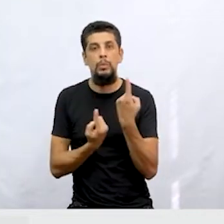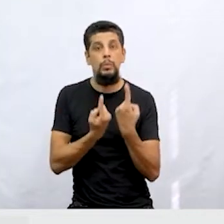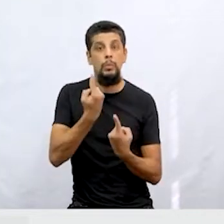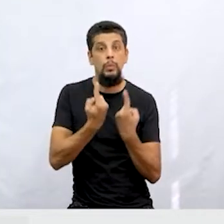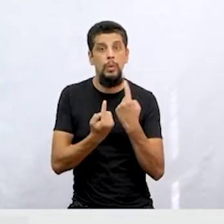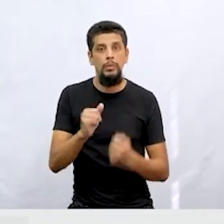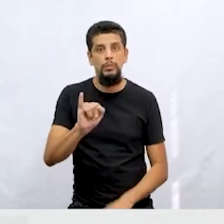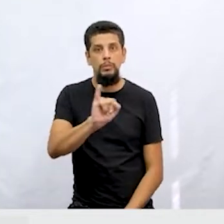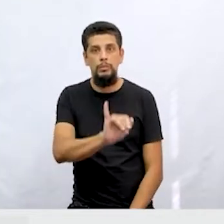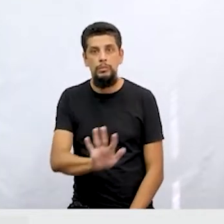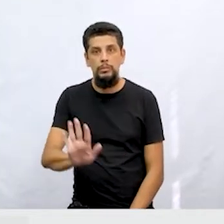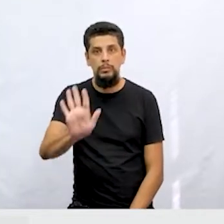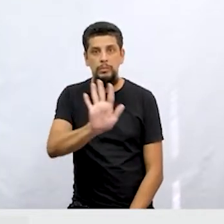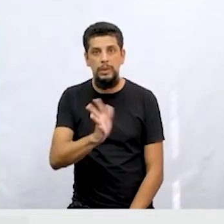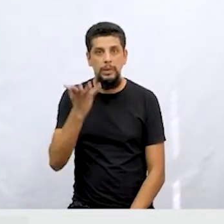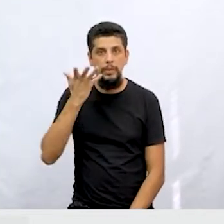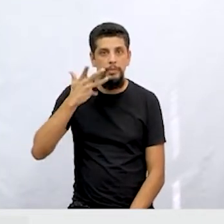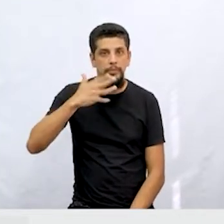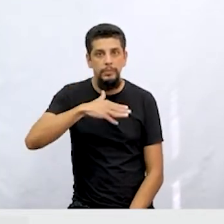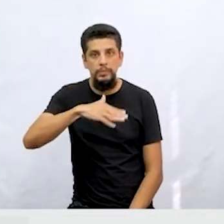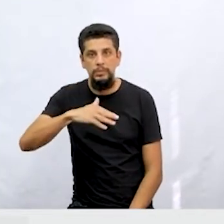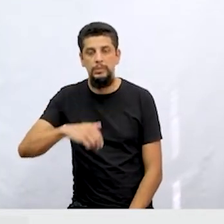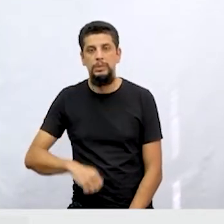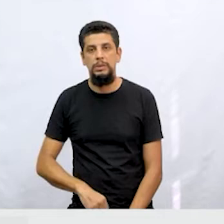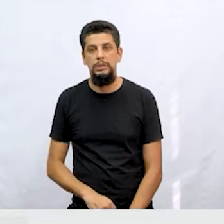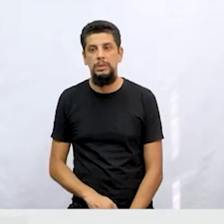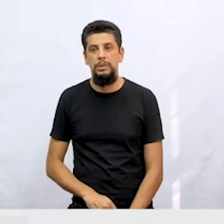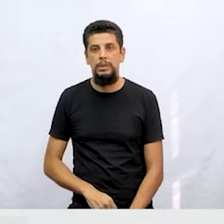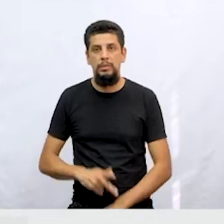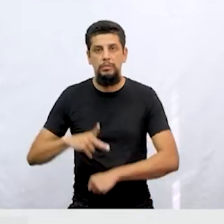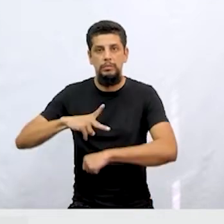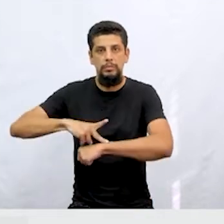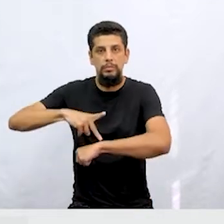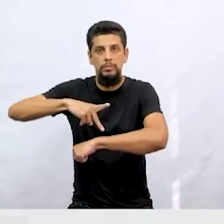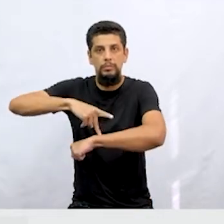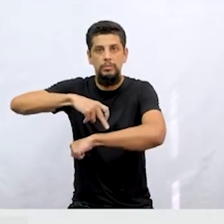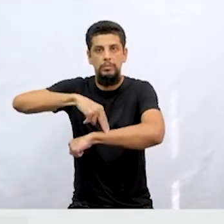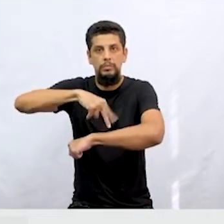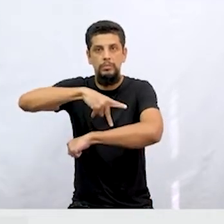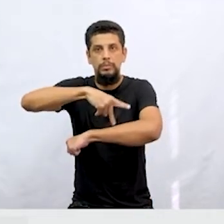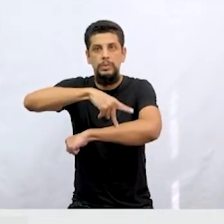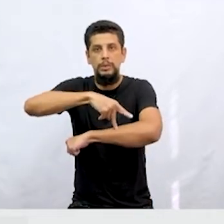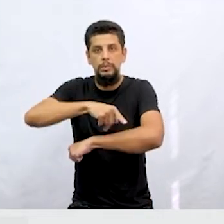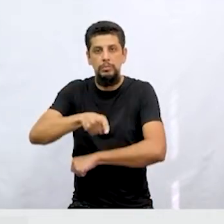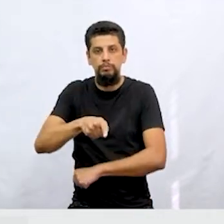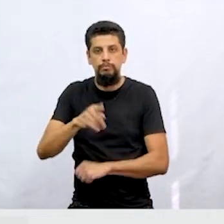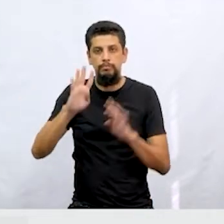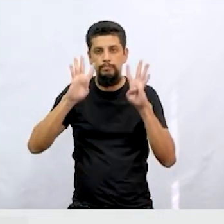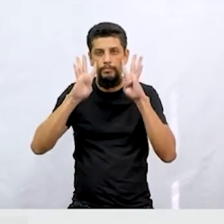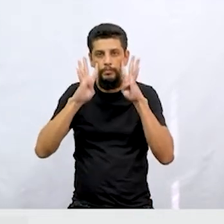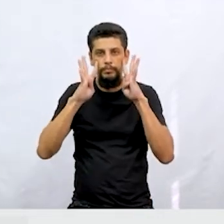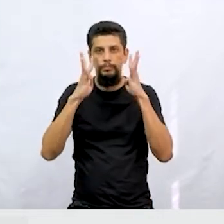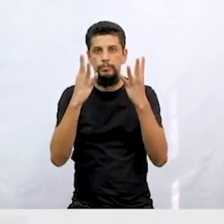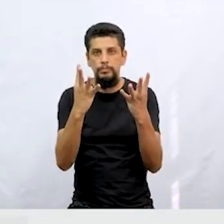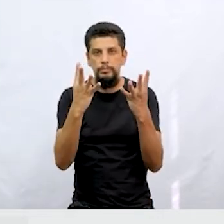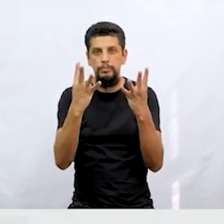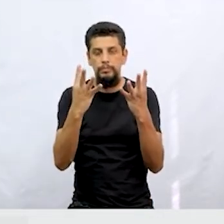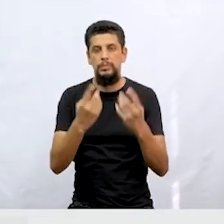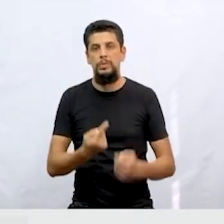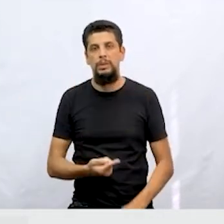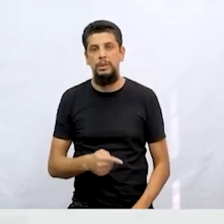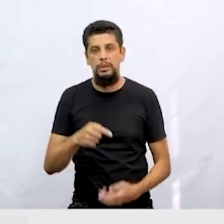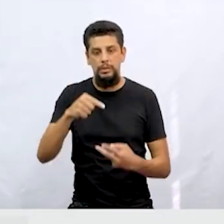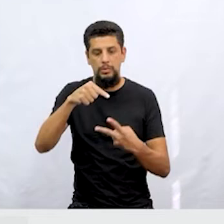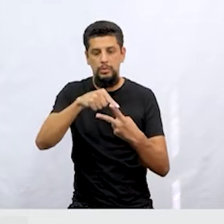Qual dessas imagens as crianças estão jogando amarelinha? Preste bastante